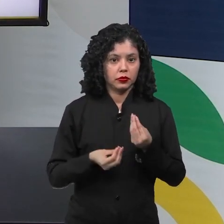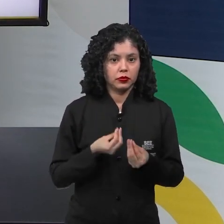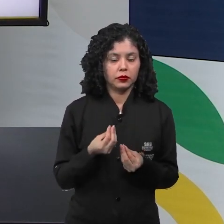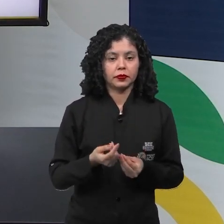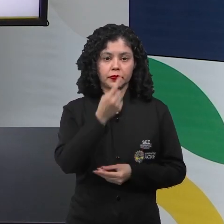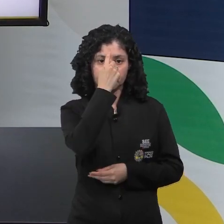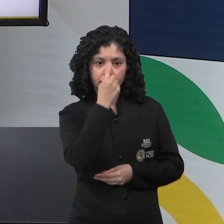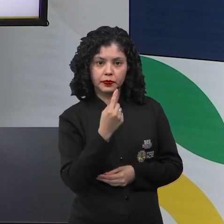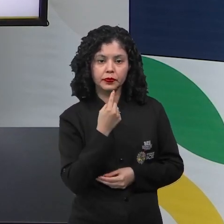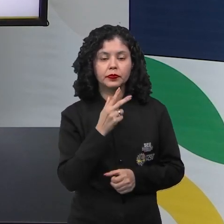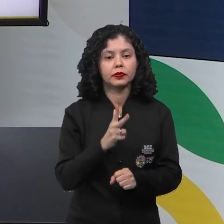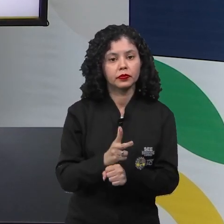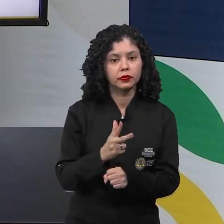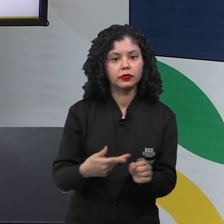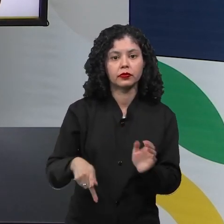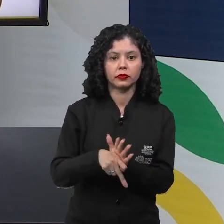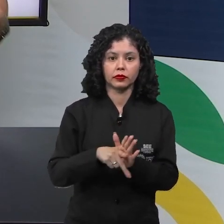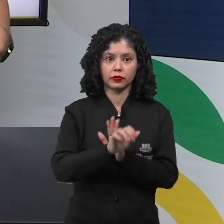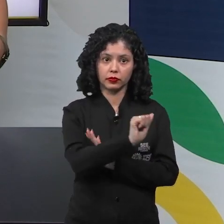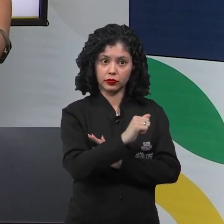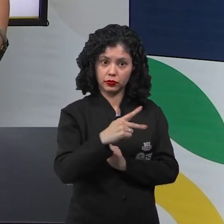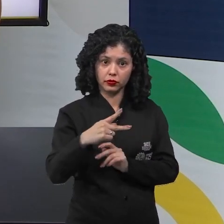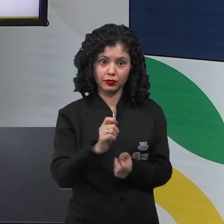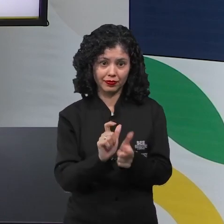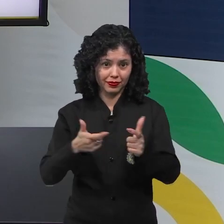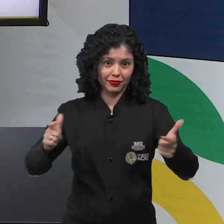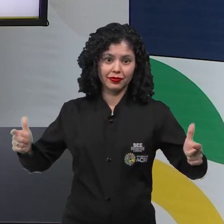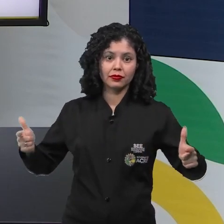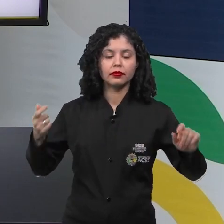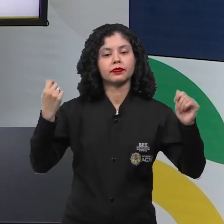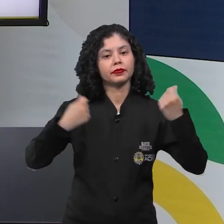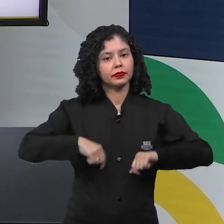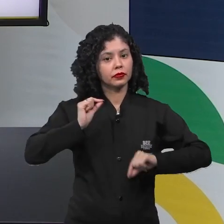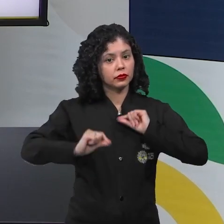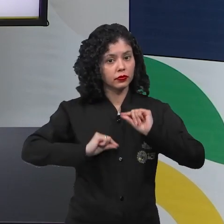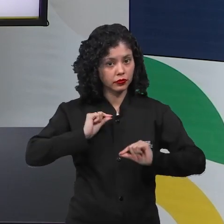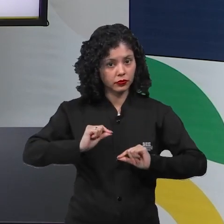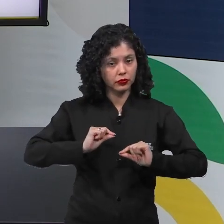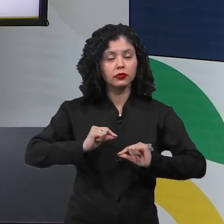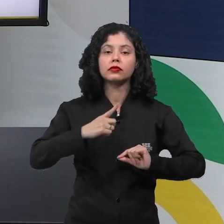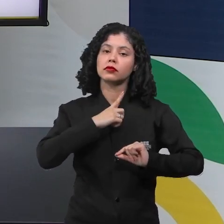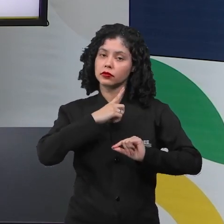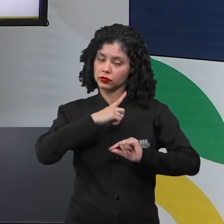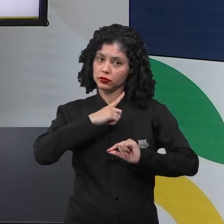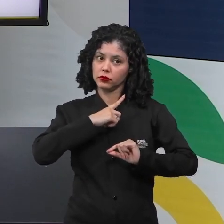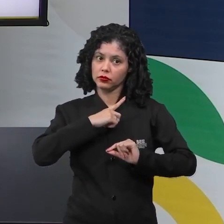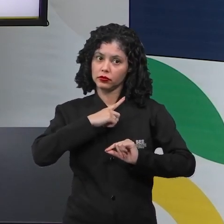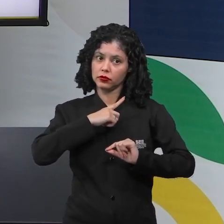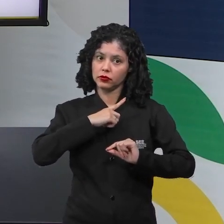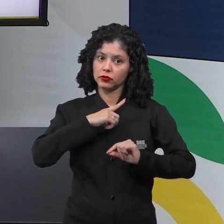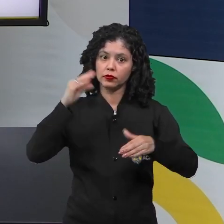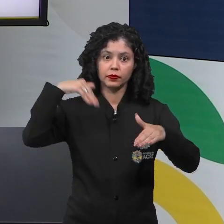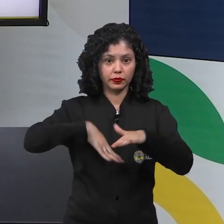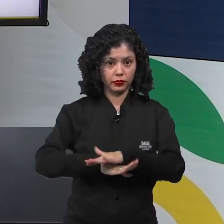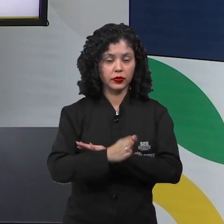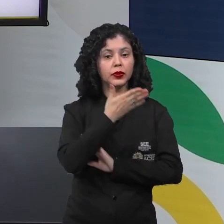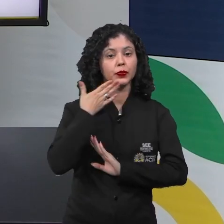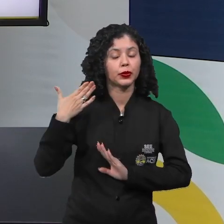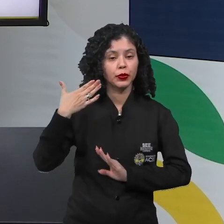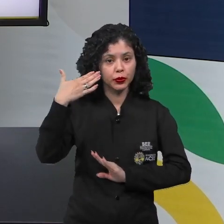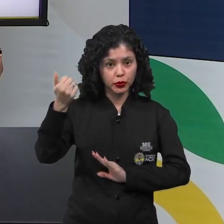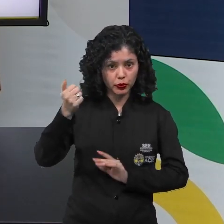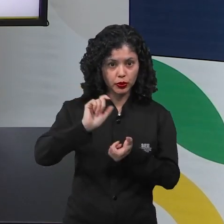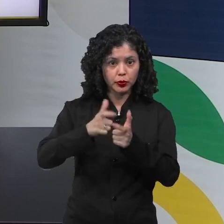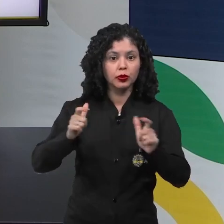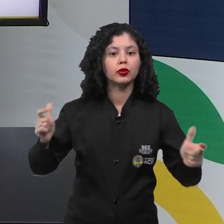as imagens, os vídeos, os aplicativos estão cada vez maiores, é necessário que haja um armazenamento maior